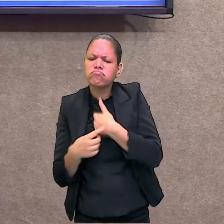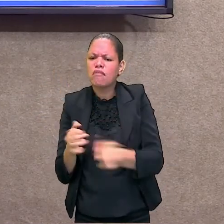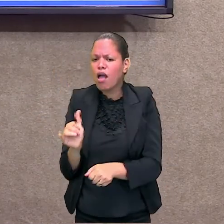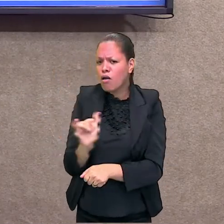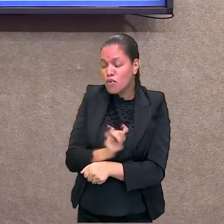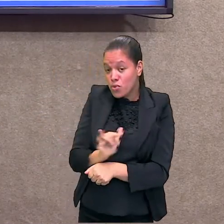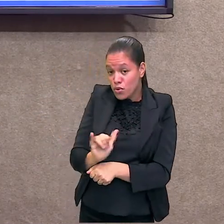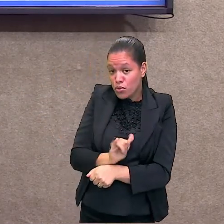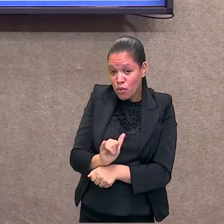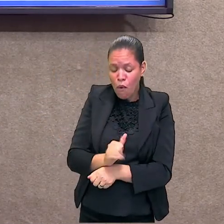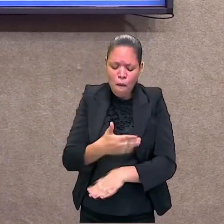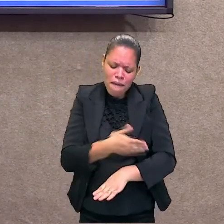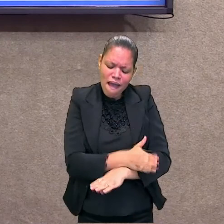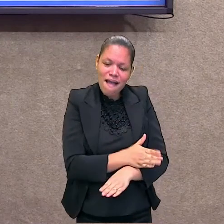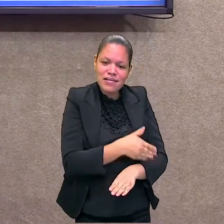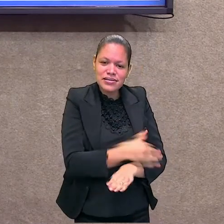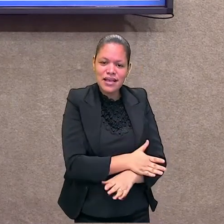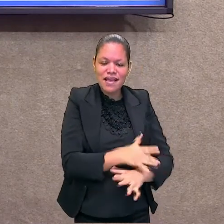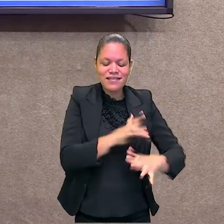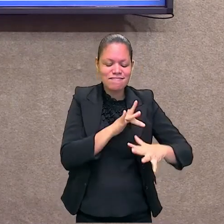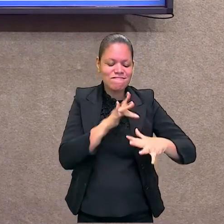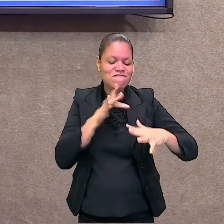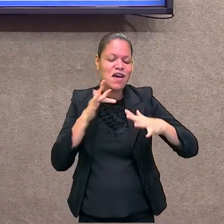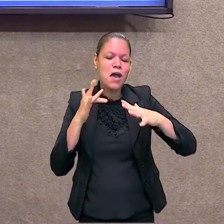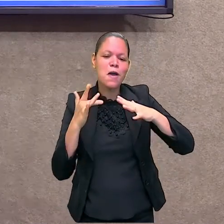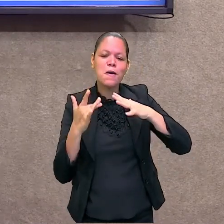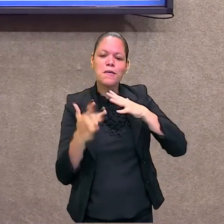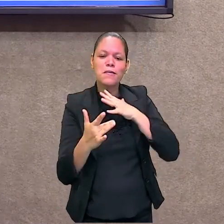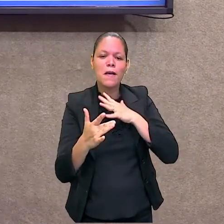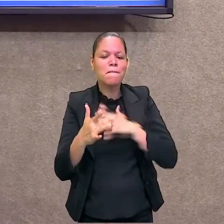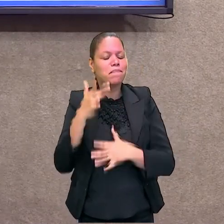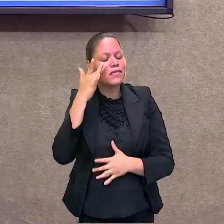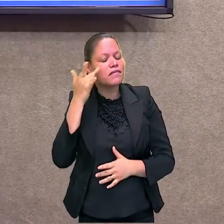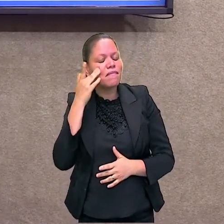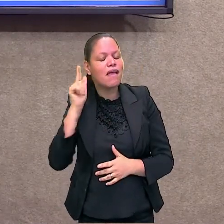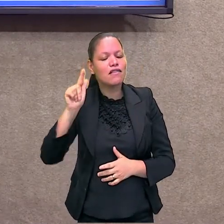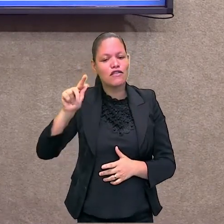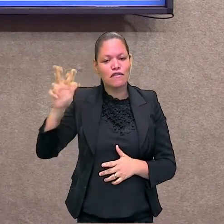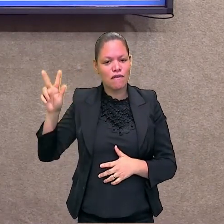no YouTube e acesse nossas redes sociais